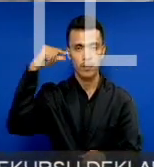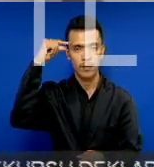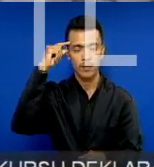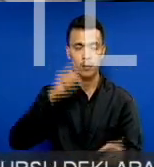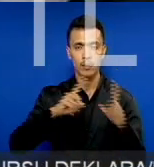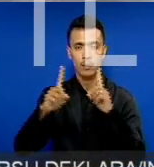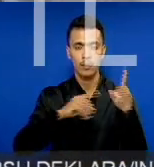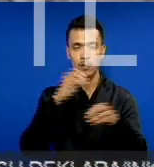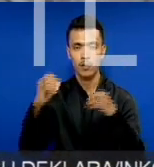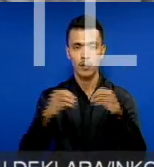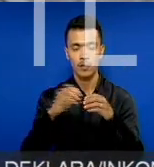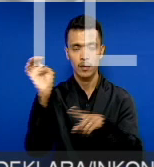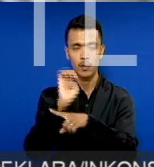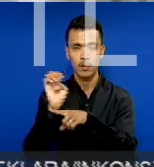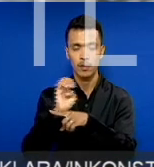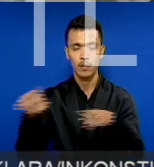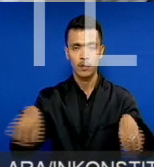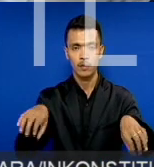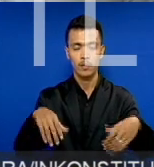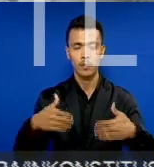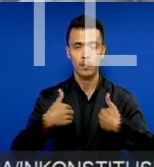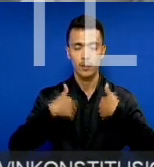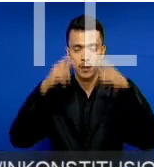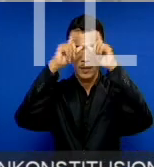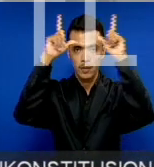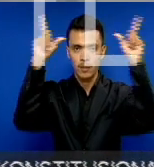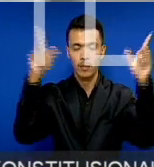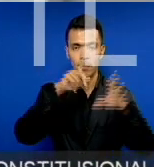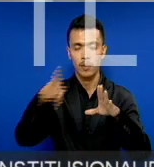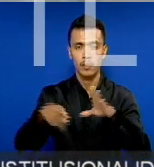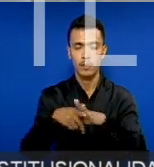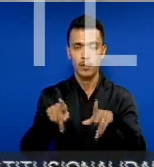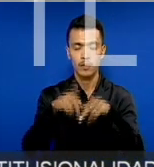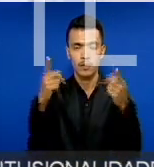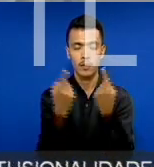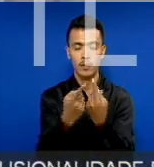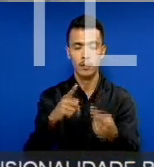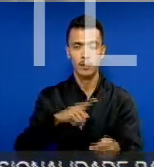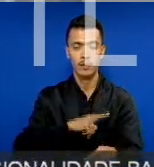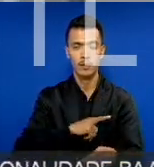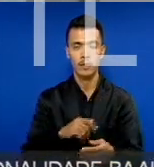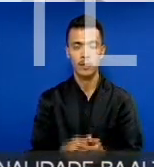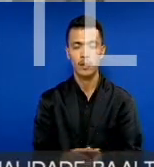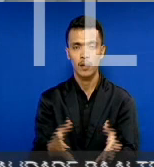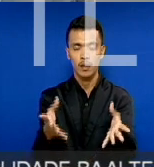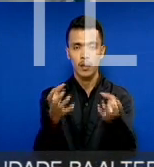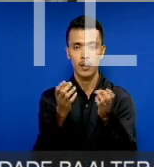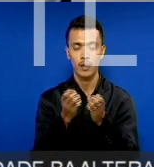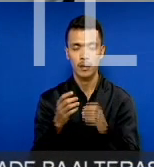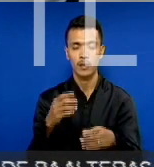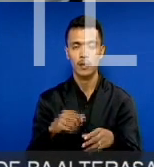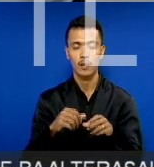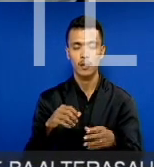novo progresso econômico no investimento e Timor-Leste. Presença setor privado Makiki City Firm, né? A cara ato